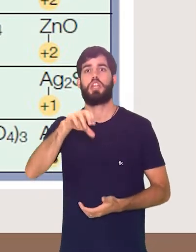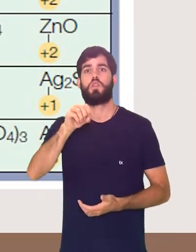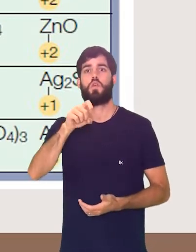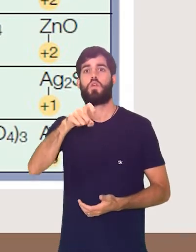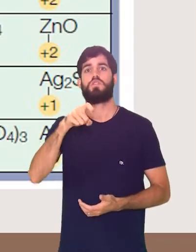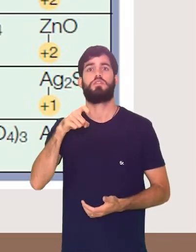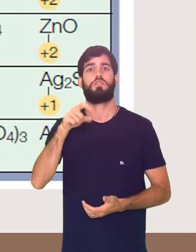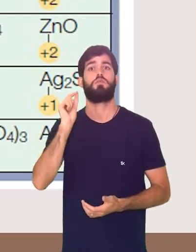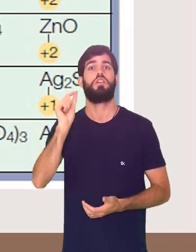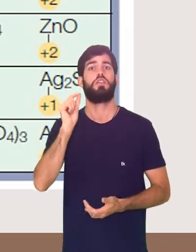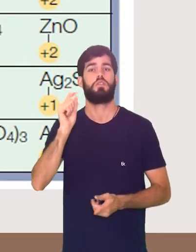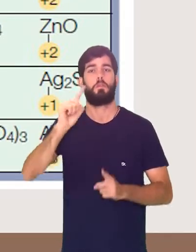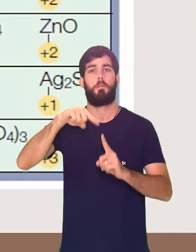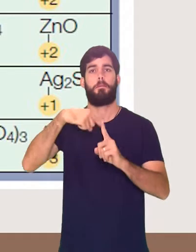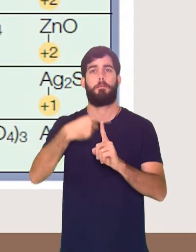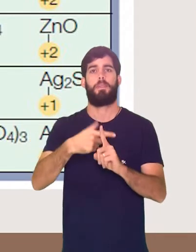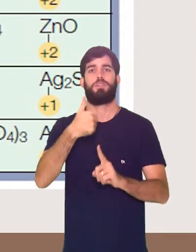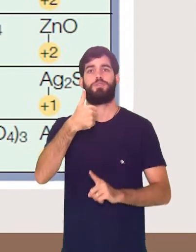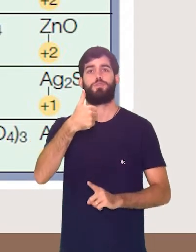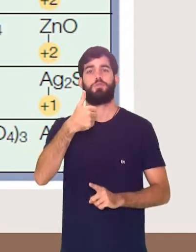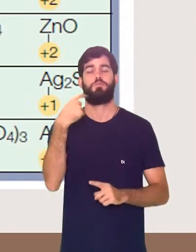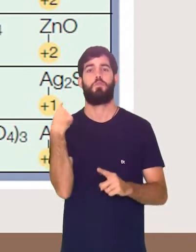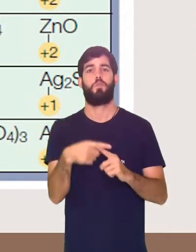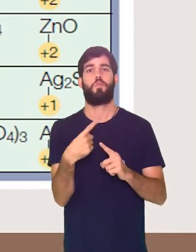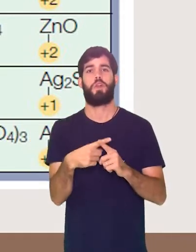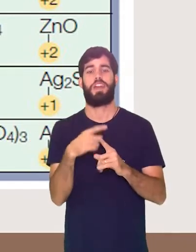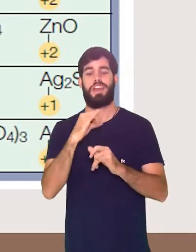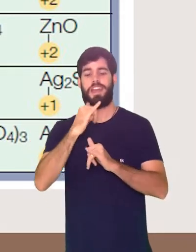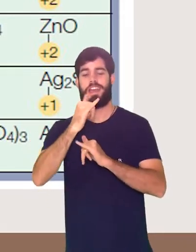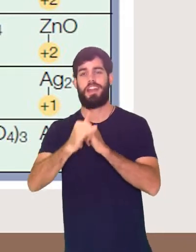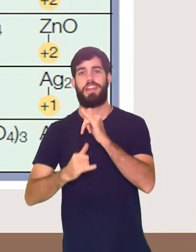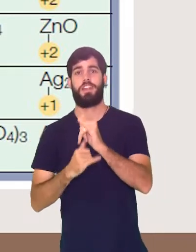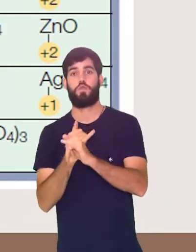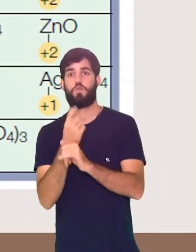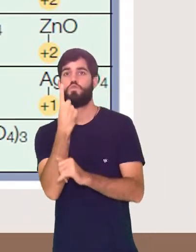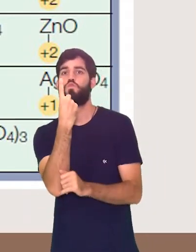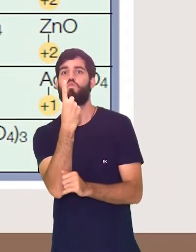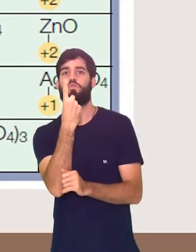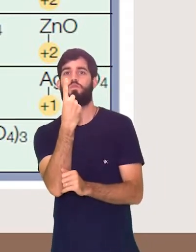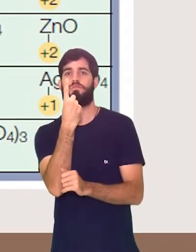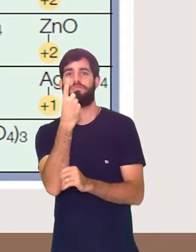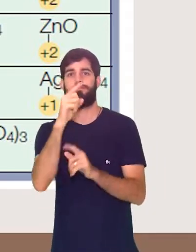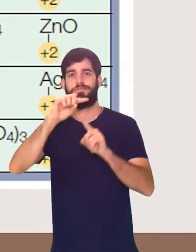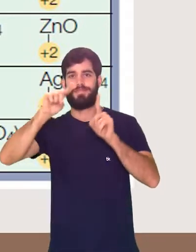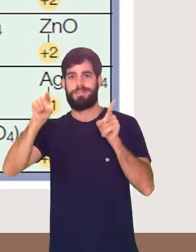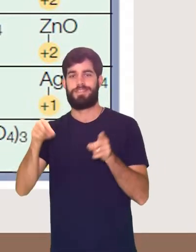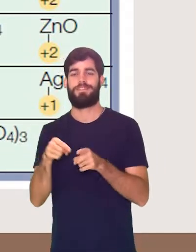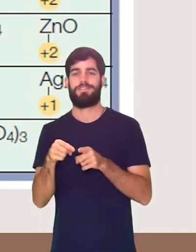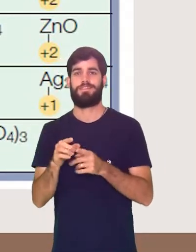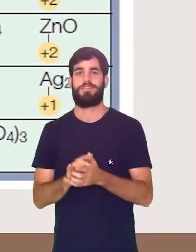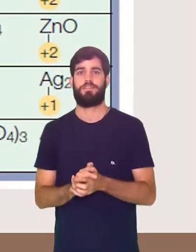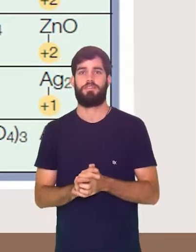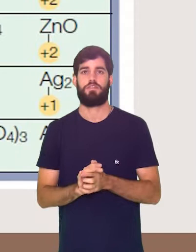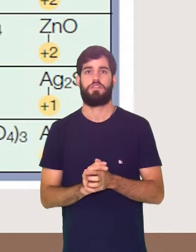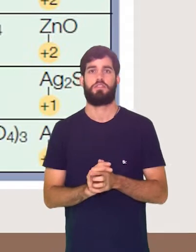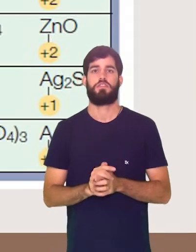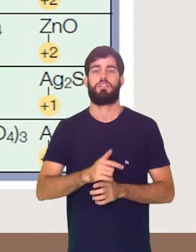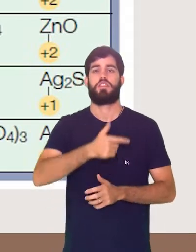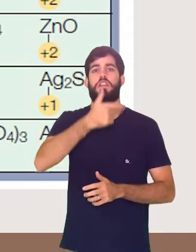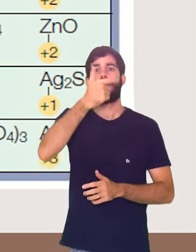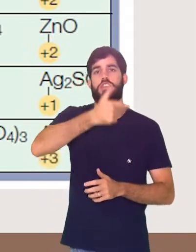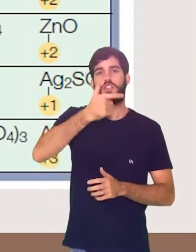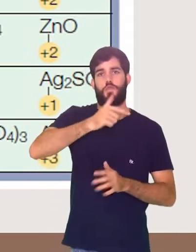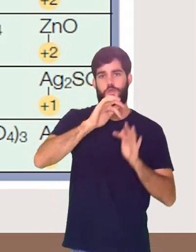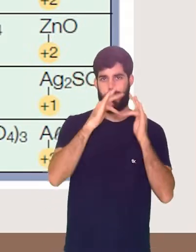possuem um elétron na última camada. Os metais alcalinos terrosos, berílio, magnésio,